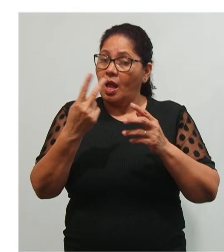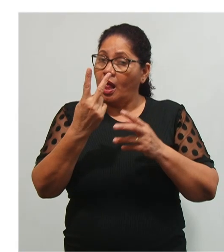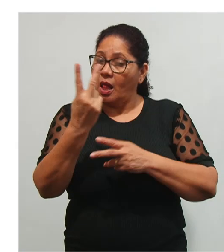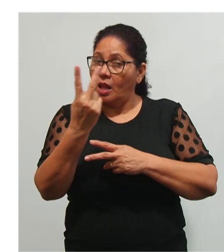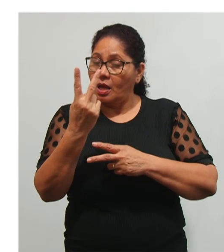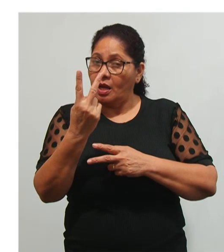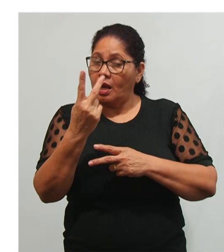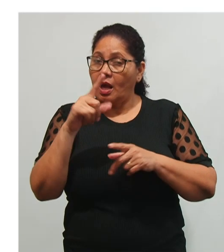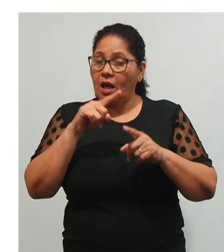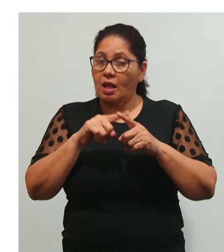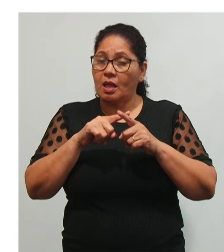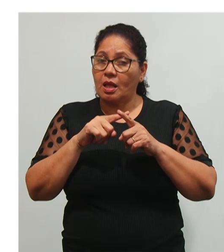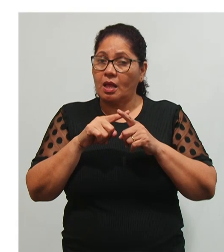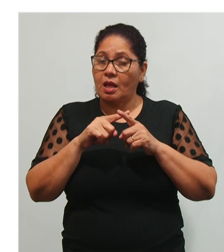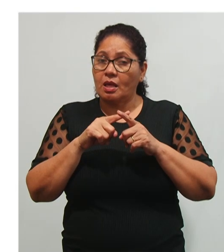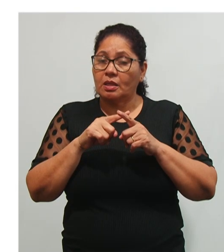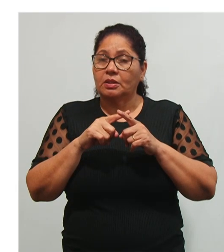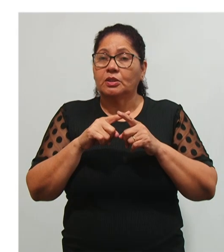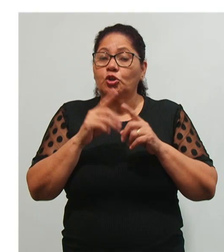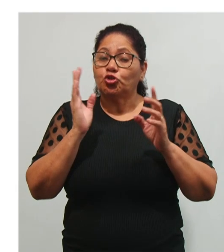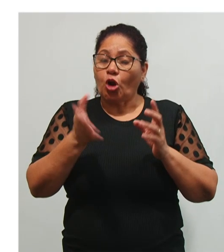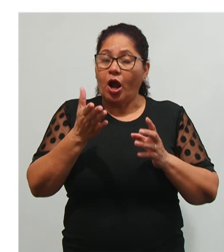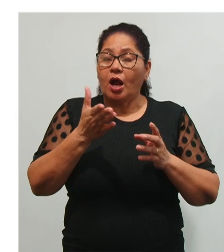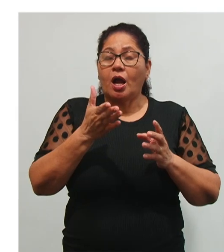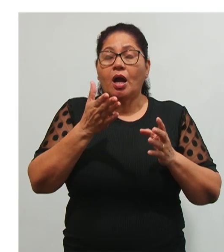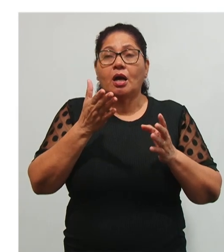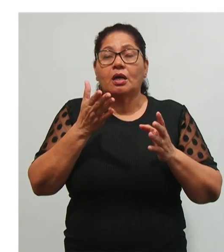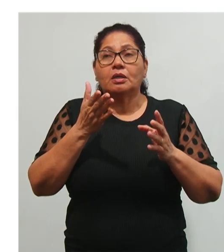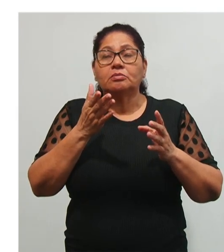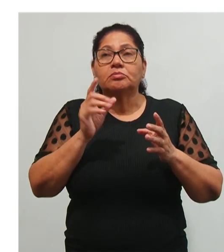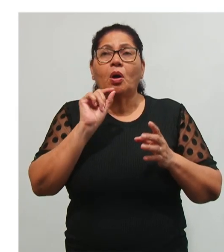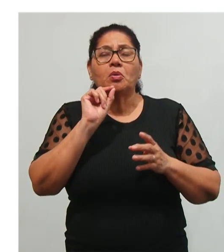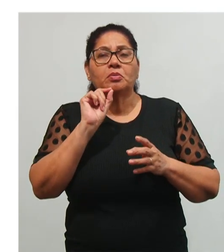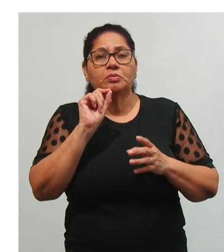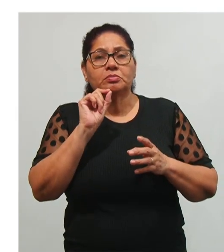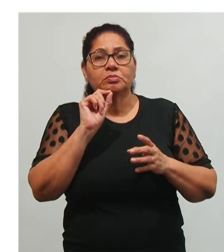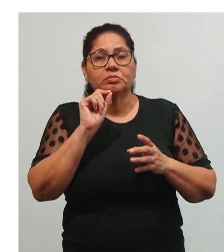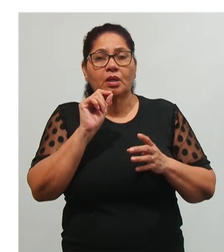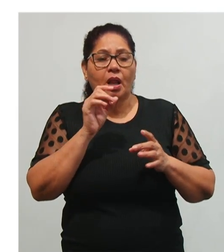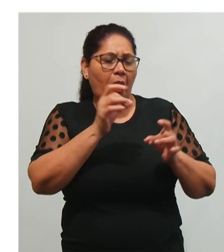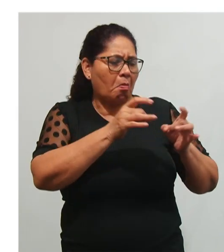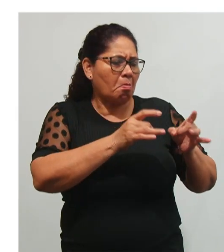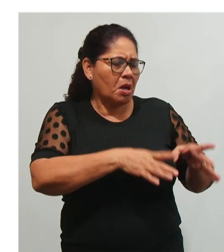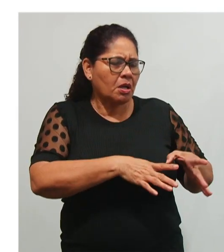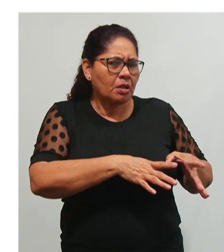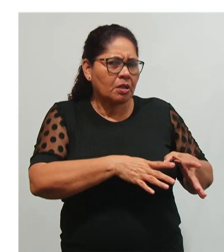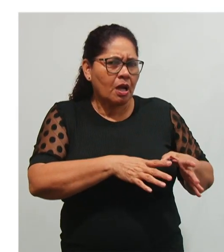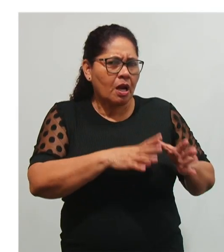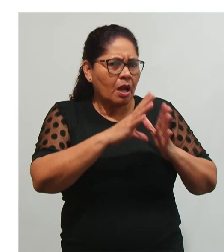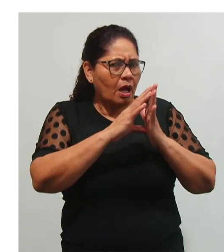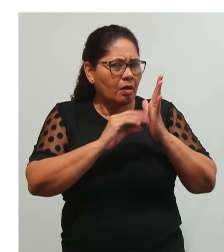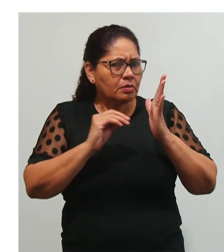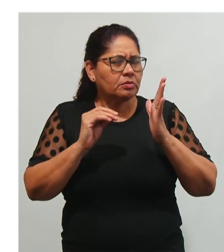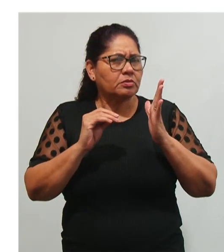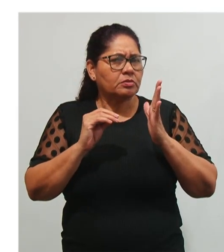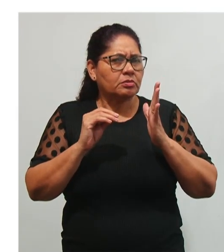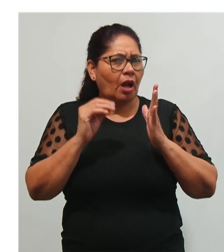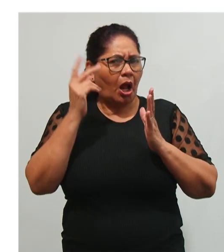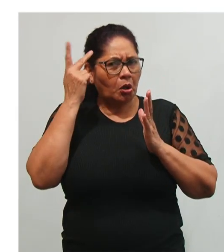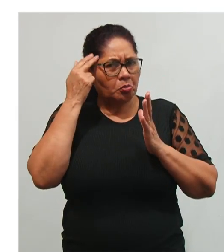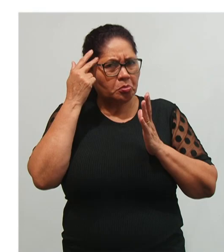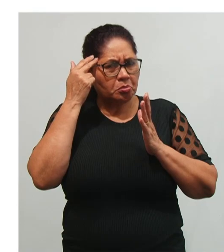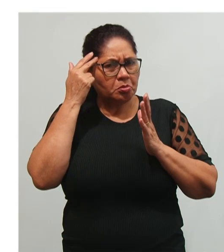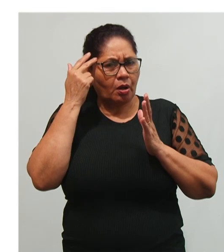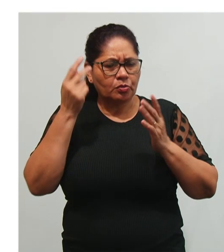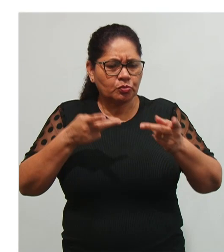Já na unidade 2, nós estamos entrando numa fase em que não abandonamos totalmente a abordagem